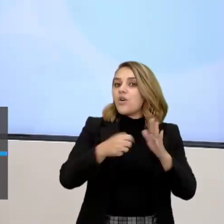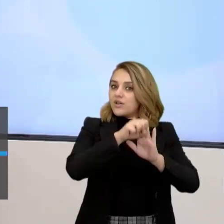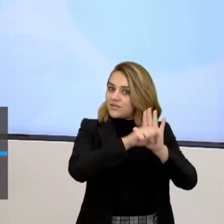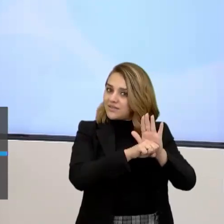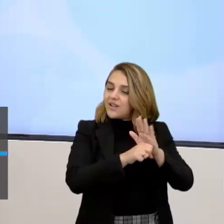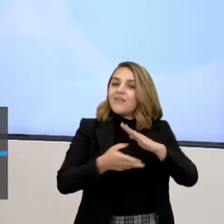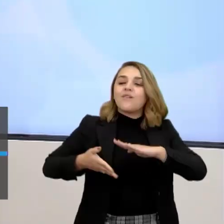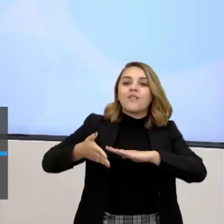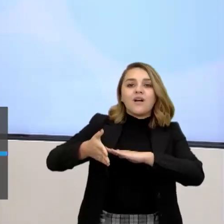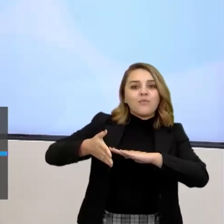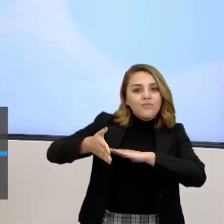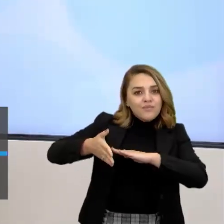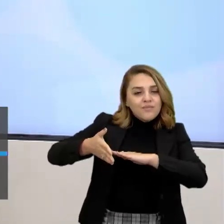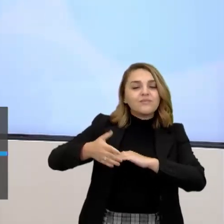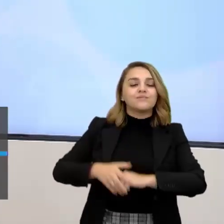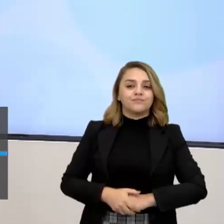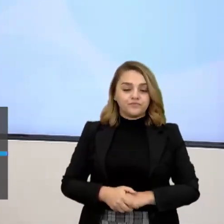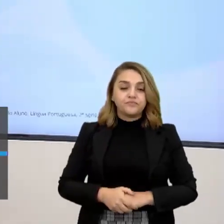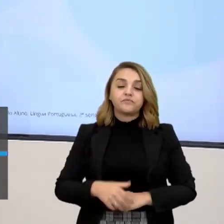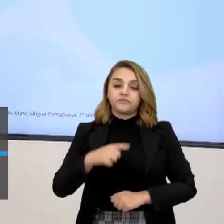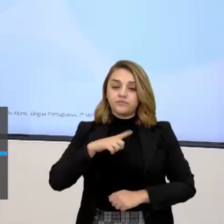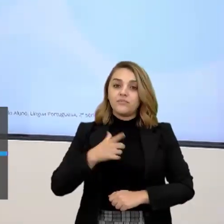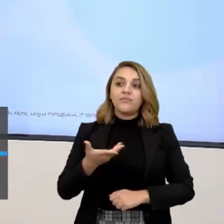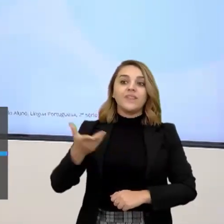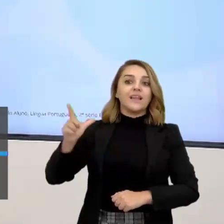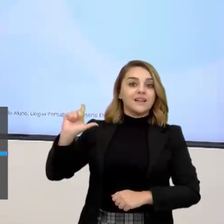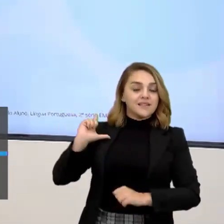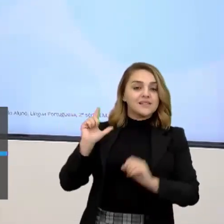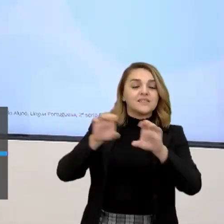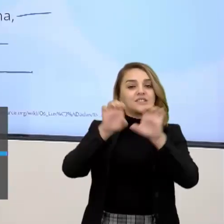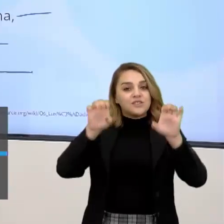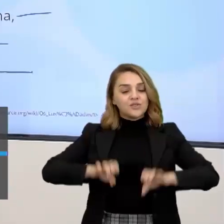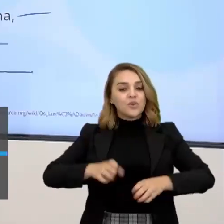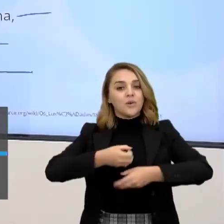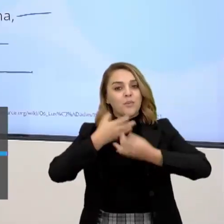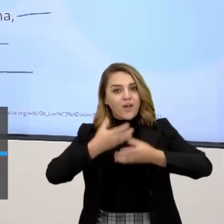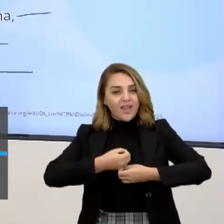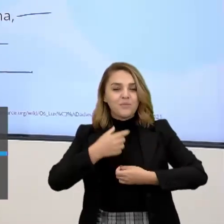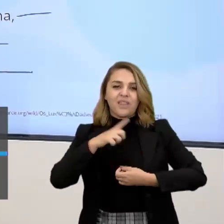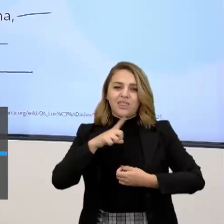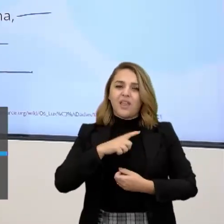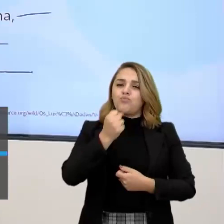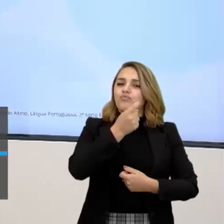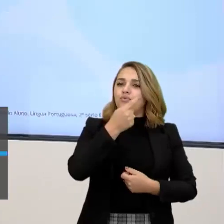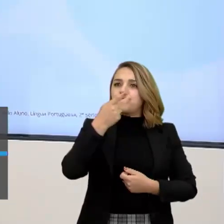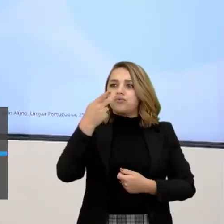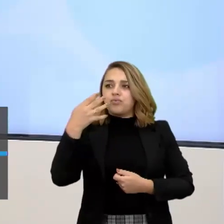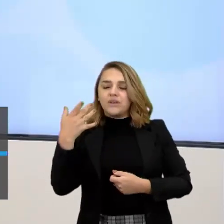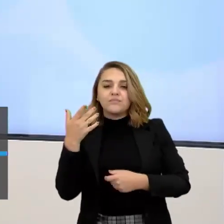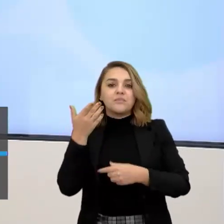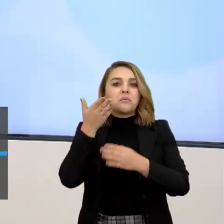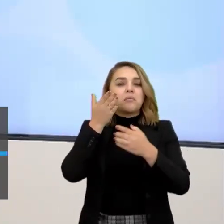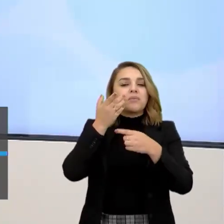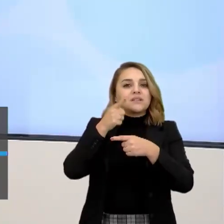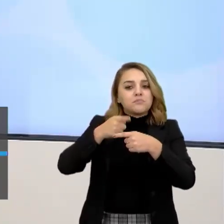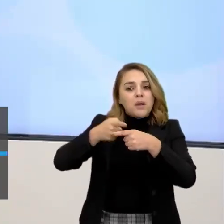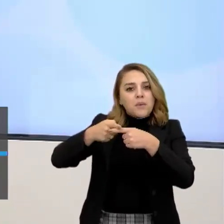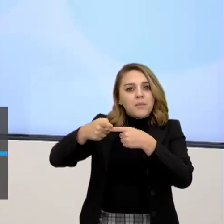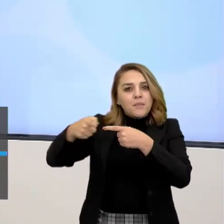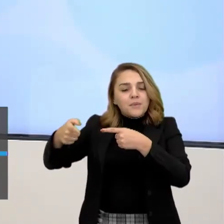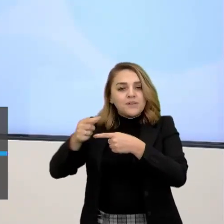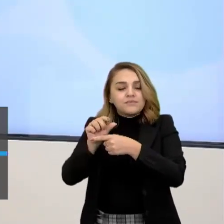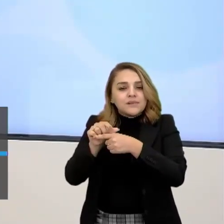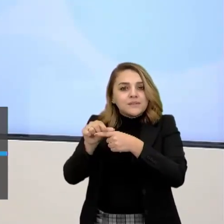Modernismo. Antes, a estrutura poética envolvia aquilo que eu falei para vocês, olha só, métrica, né? Toda essa métrica aqui. Agora não mais,